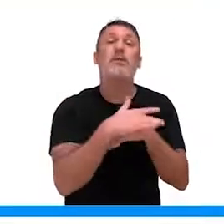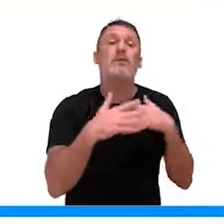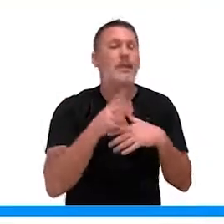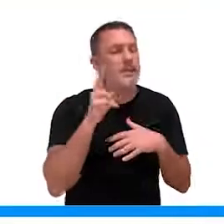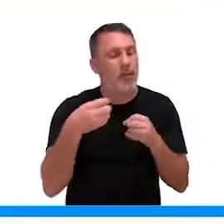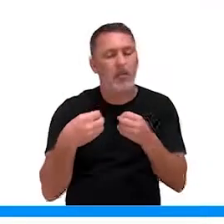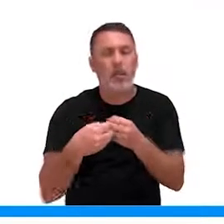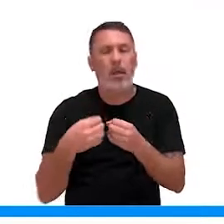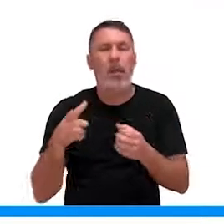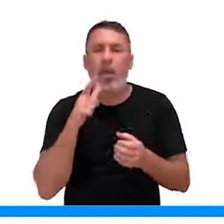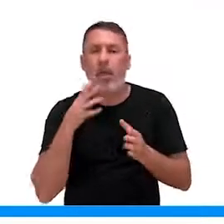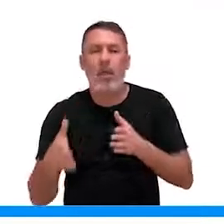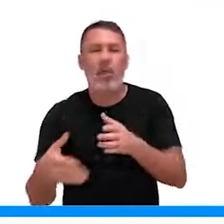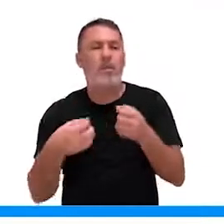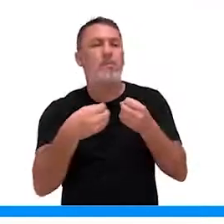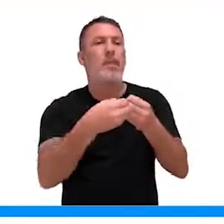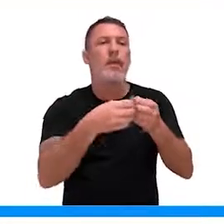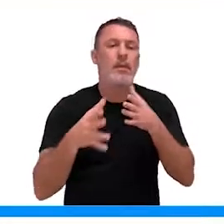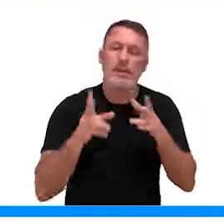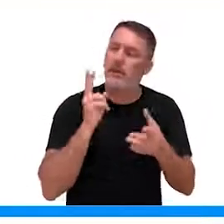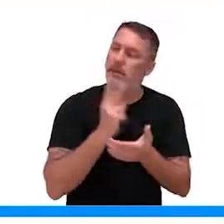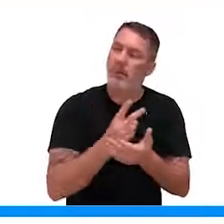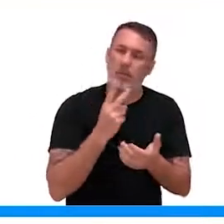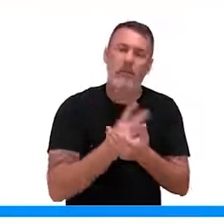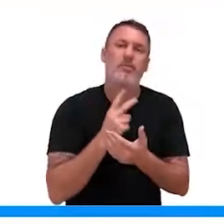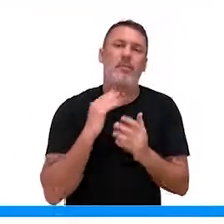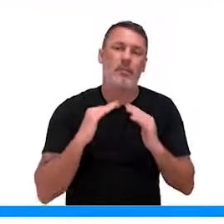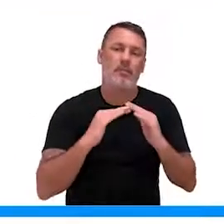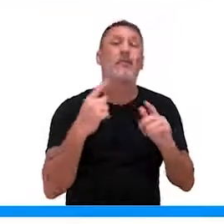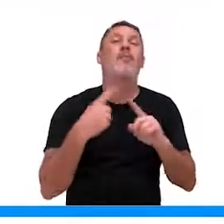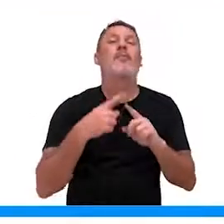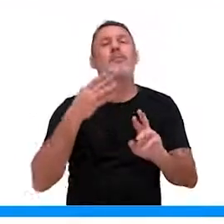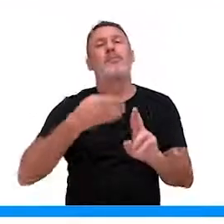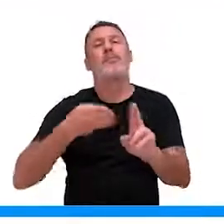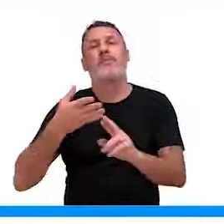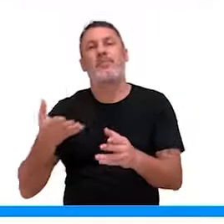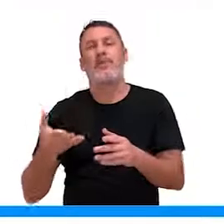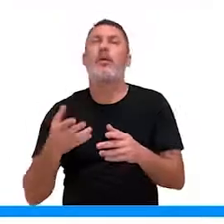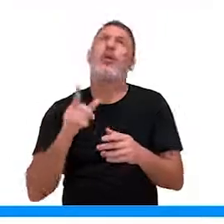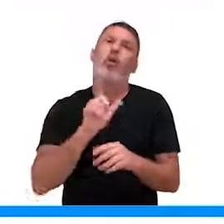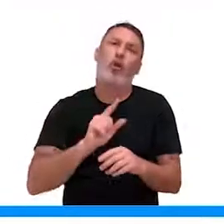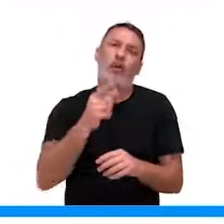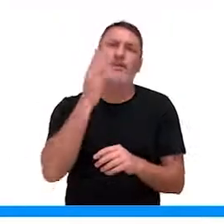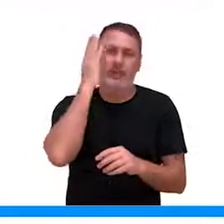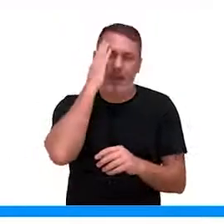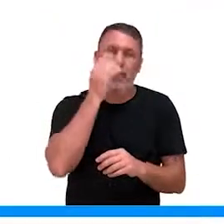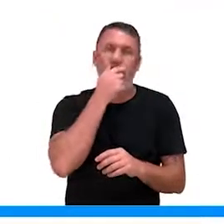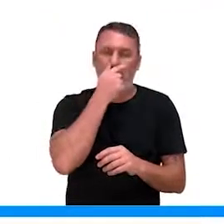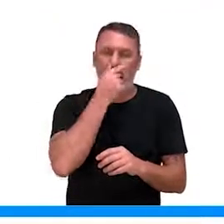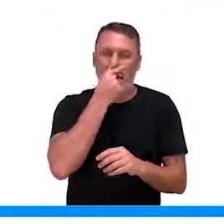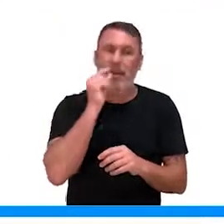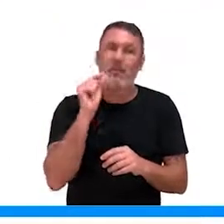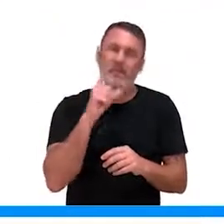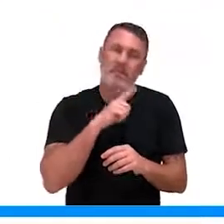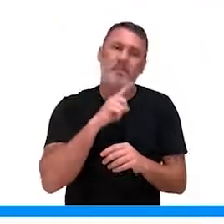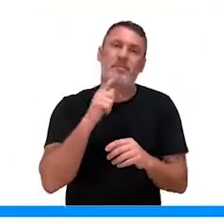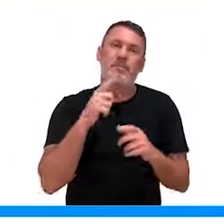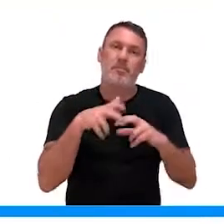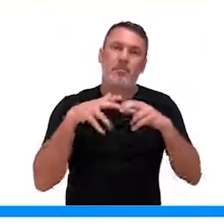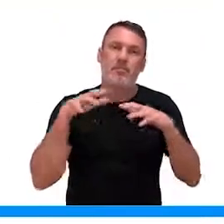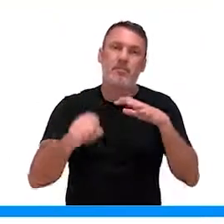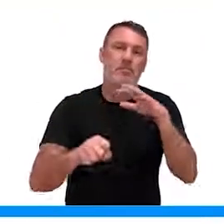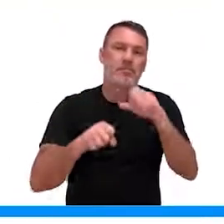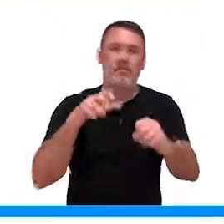próximas a rios. Tá bom? Então, isso, claro, teve uma lógica, sim, teve uma lógica de